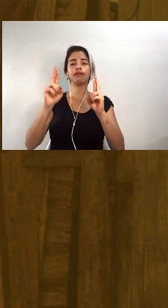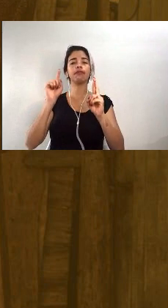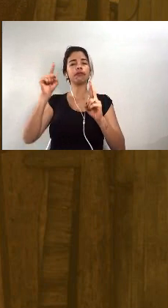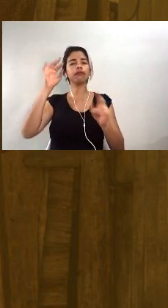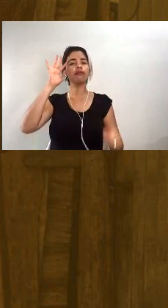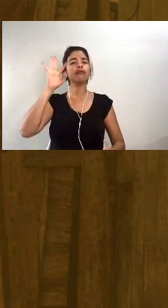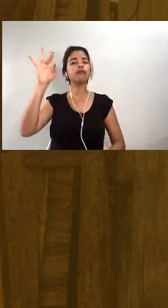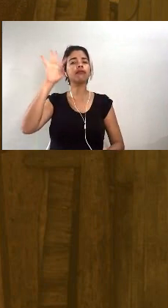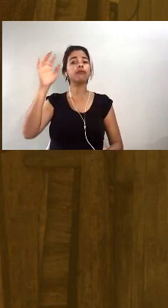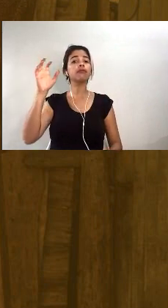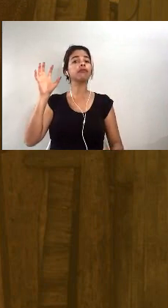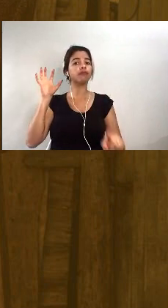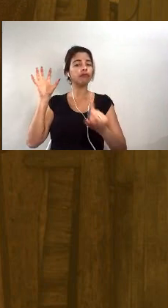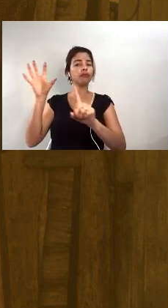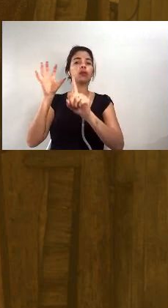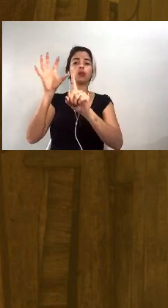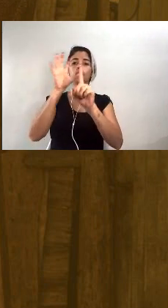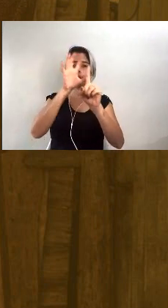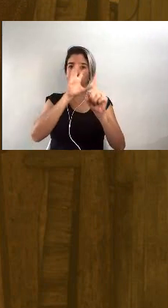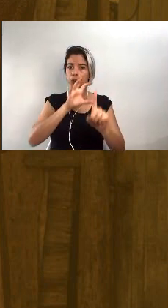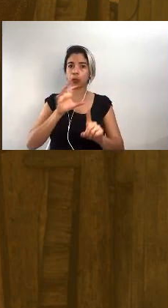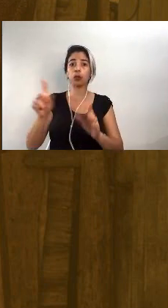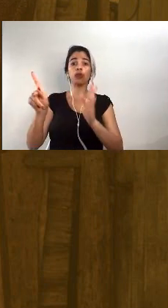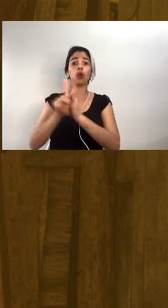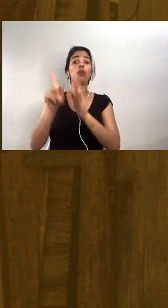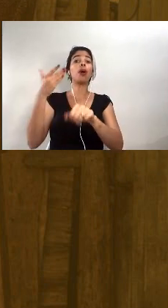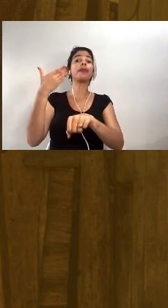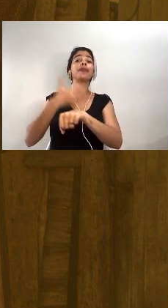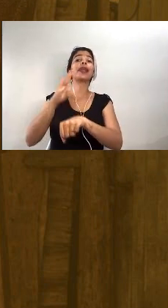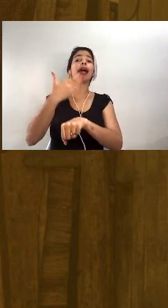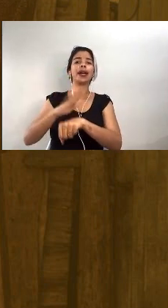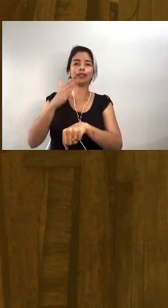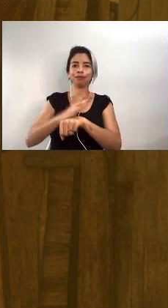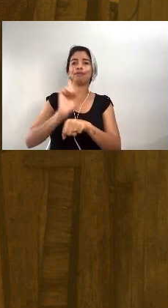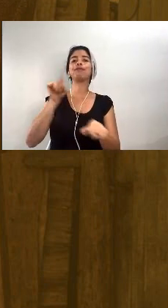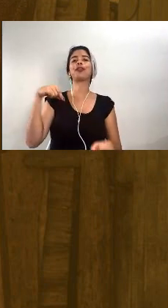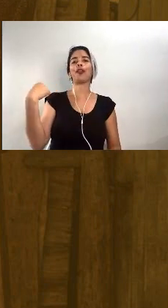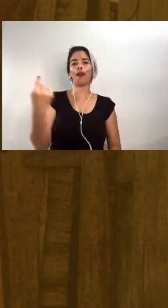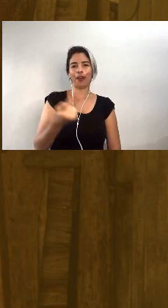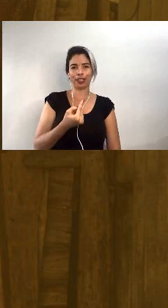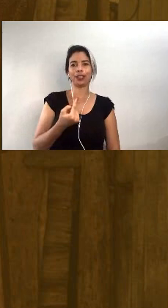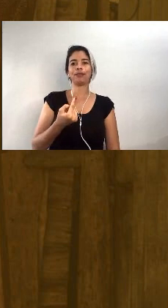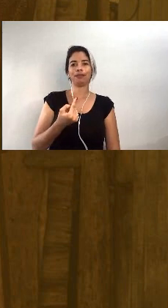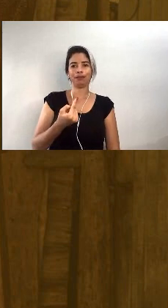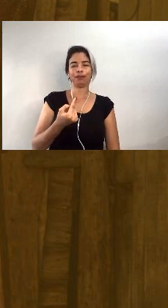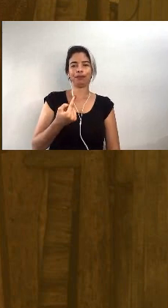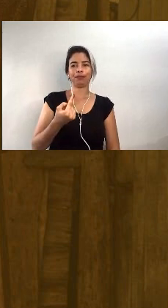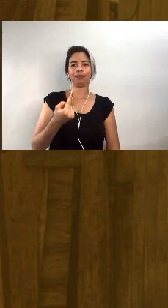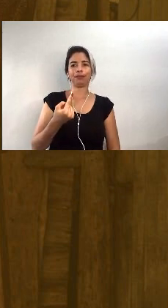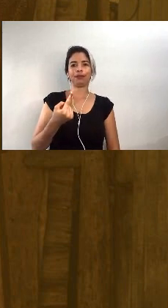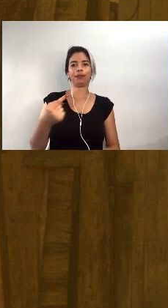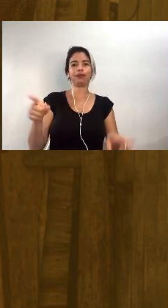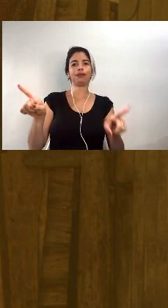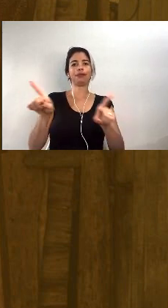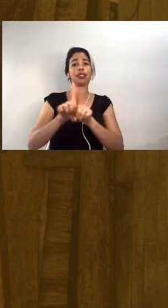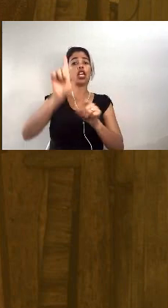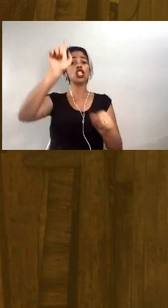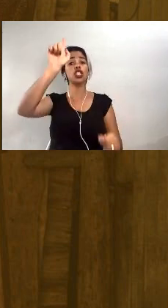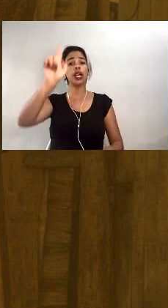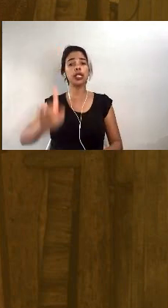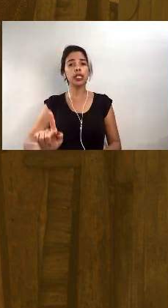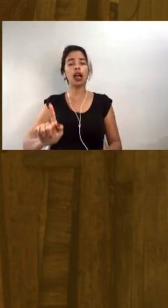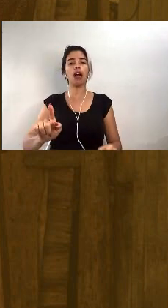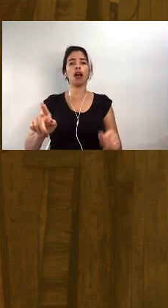na prática, né, nas nossas práticas tanto na gestão quanto nas